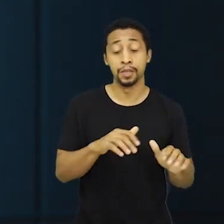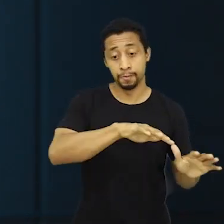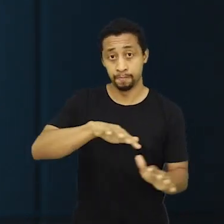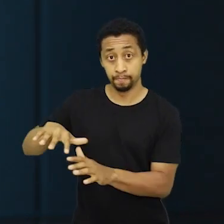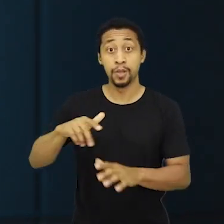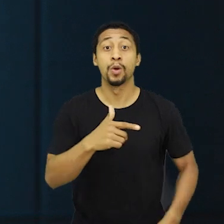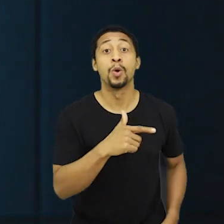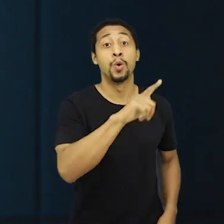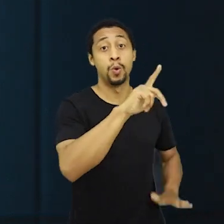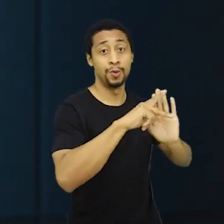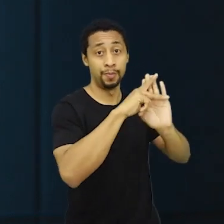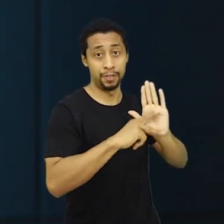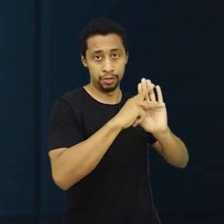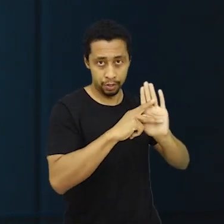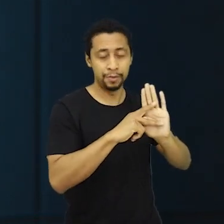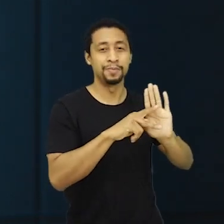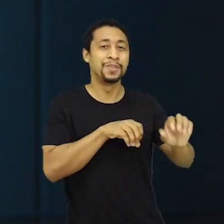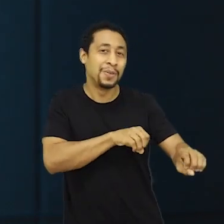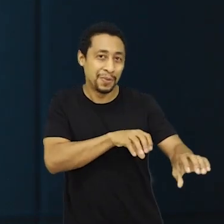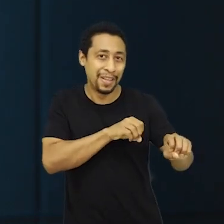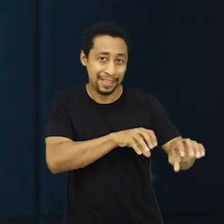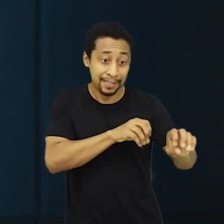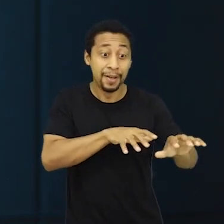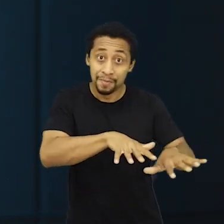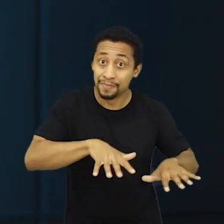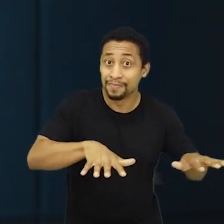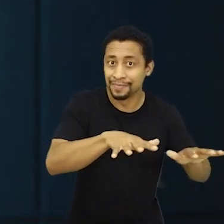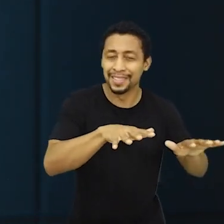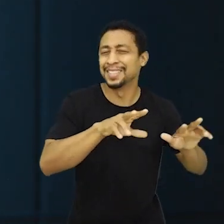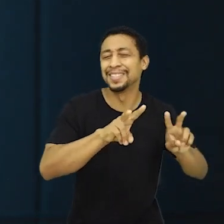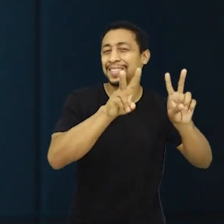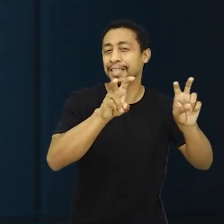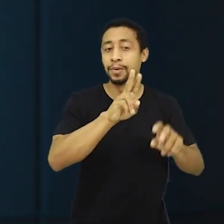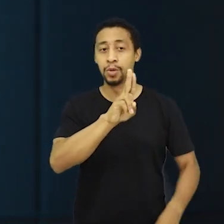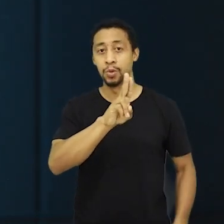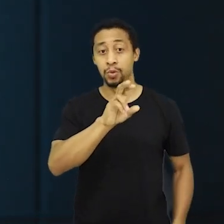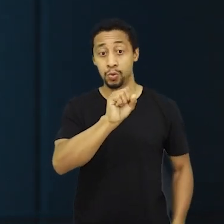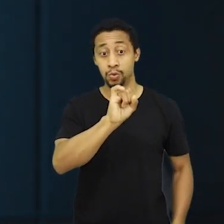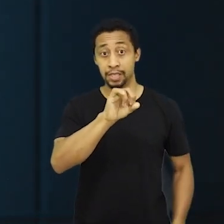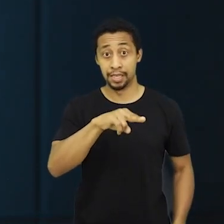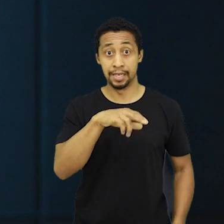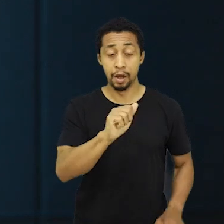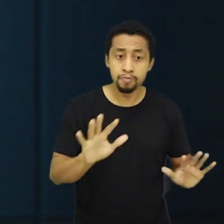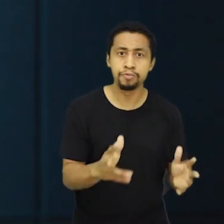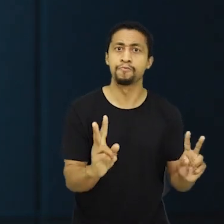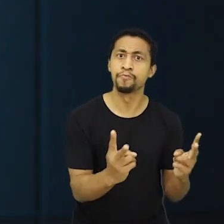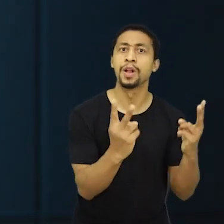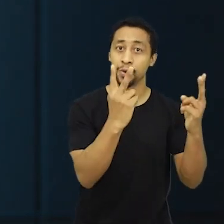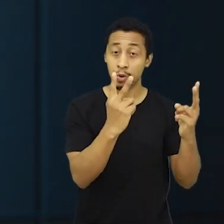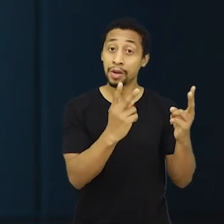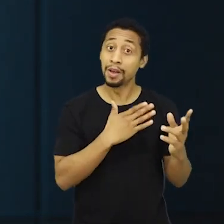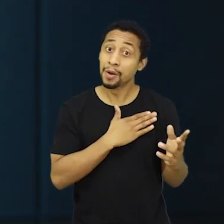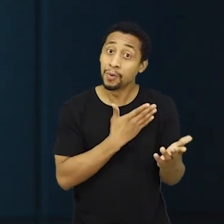educação popular em direitos humanos, que é a Usina de Valores, tem uma força muito grande dos meus estudos de doutorado com o engajamento